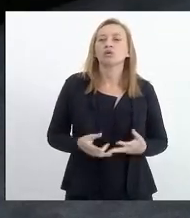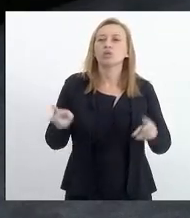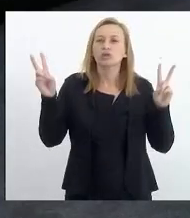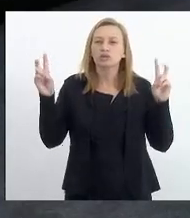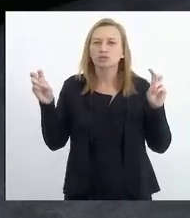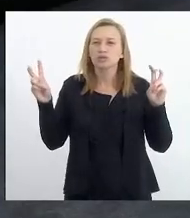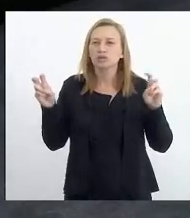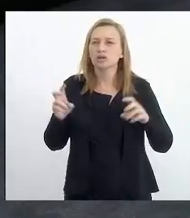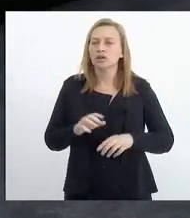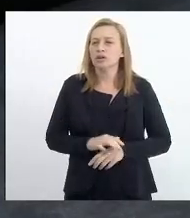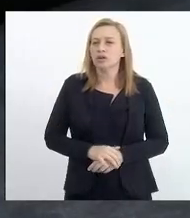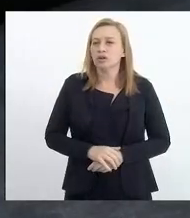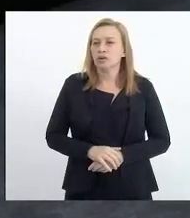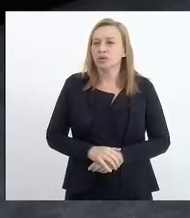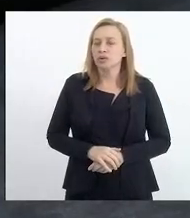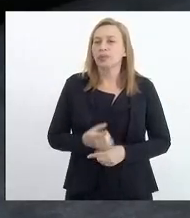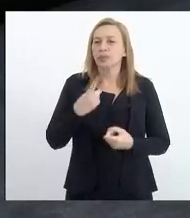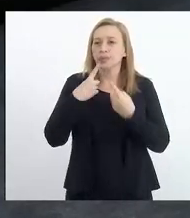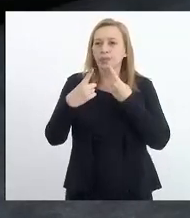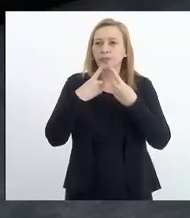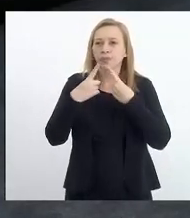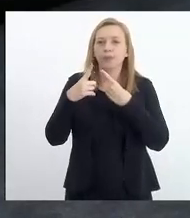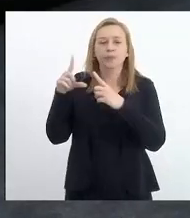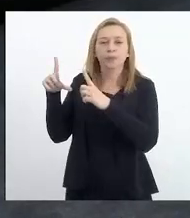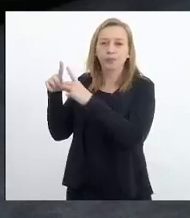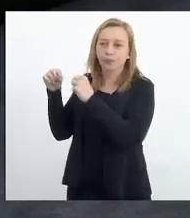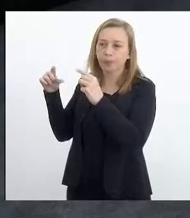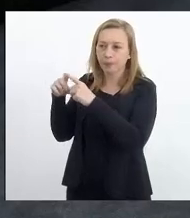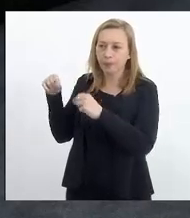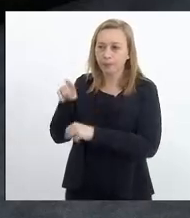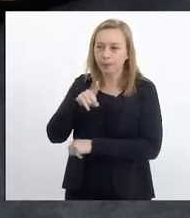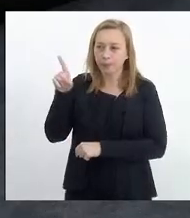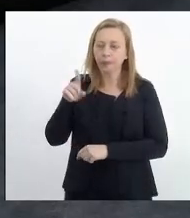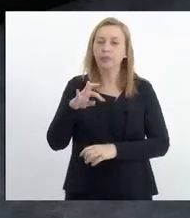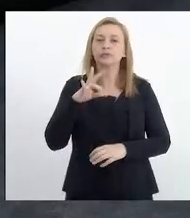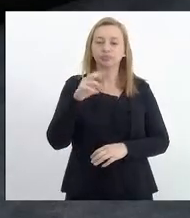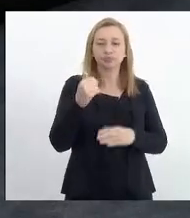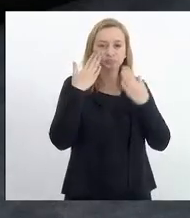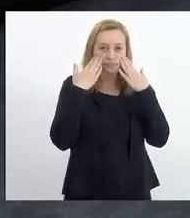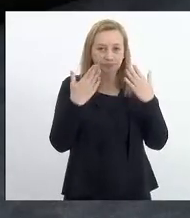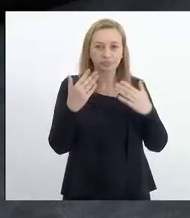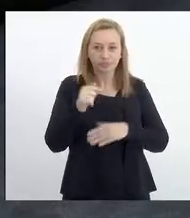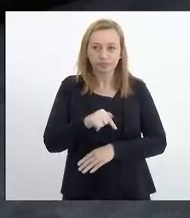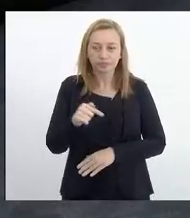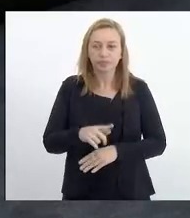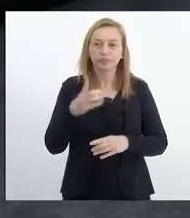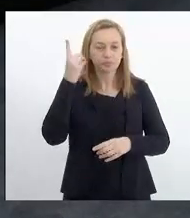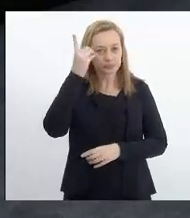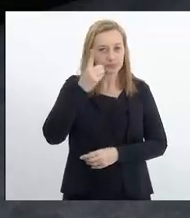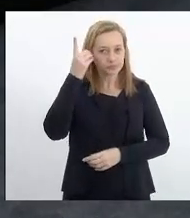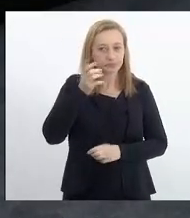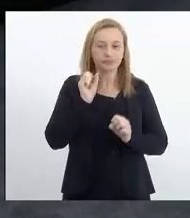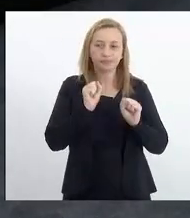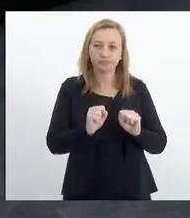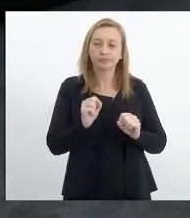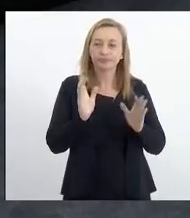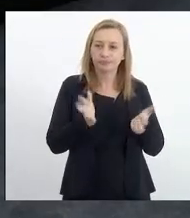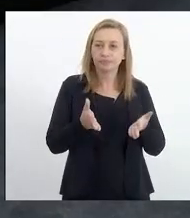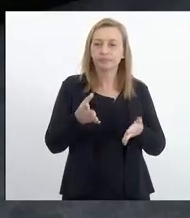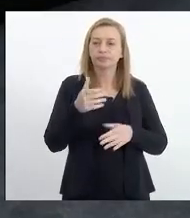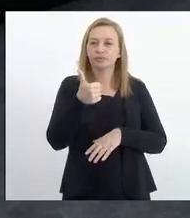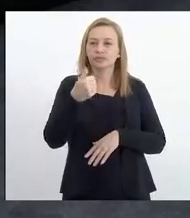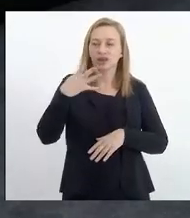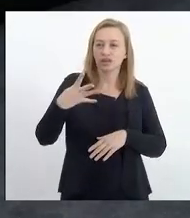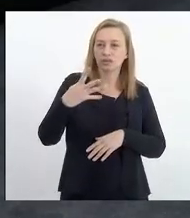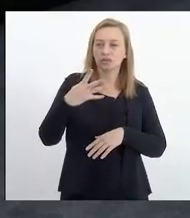questão que está sendo discutida em Brasília, tudo será apresentado para que os deputados possam, hoje, às 14h35